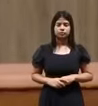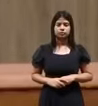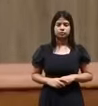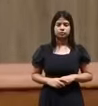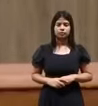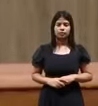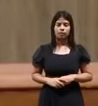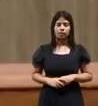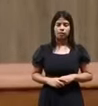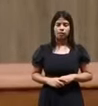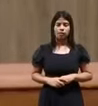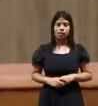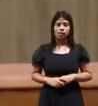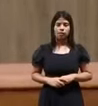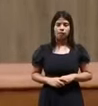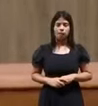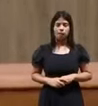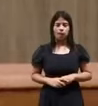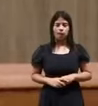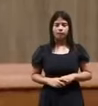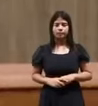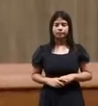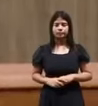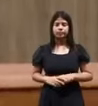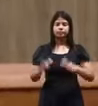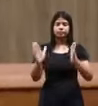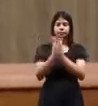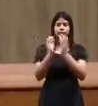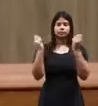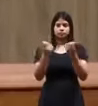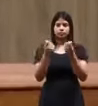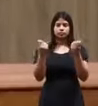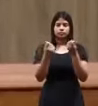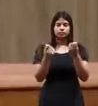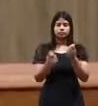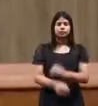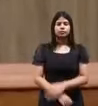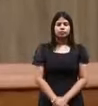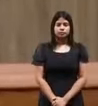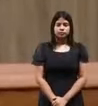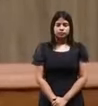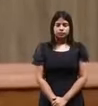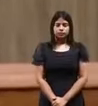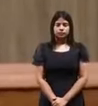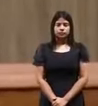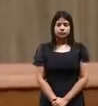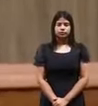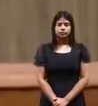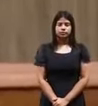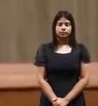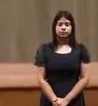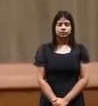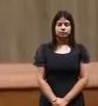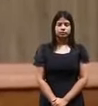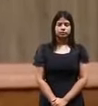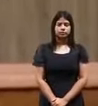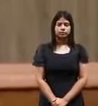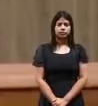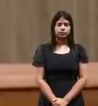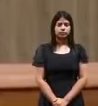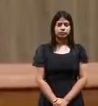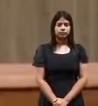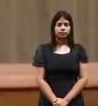oh, aleluia, oh, aleluia, oh, aleluia, oh,